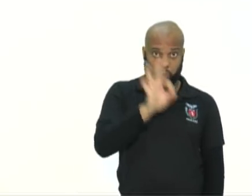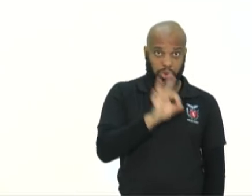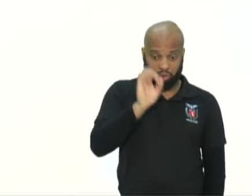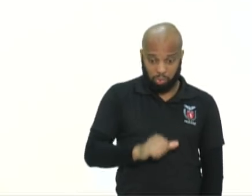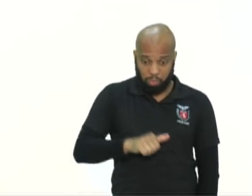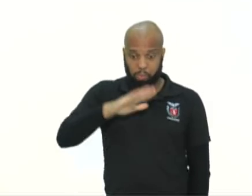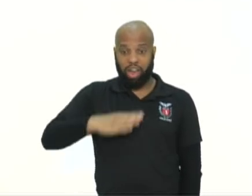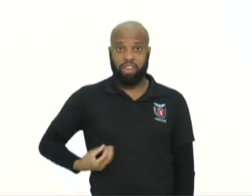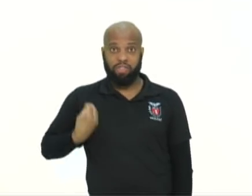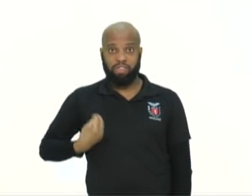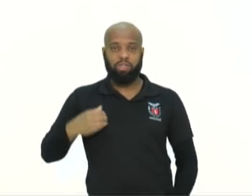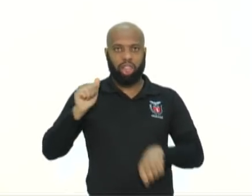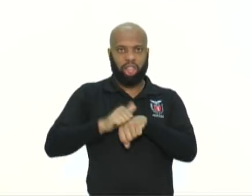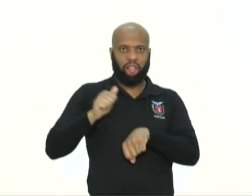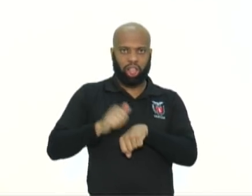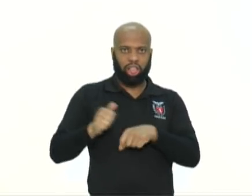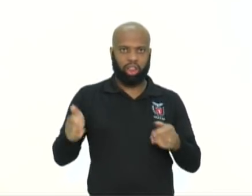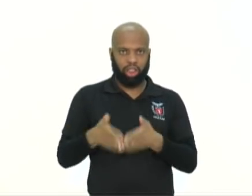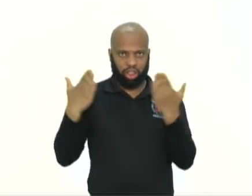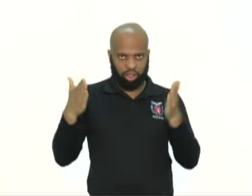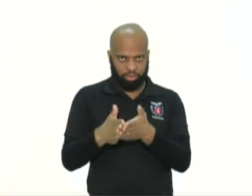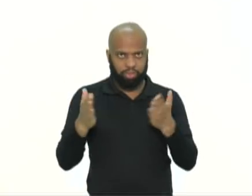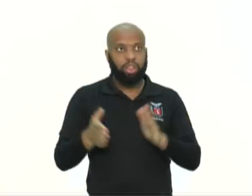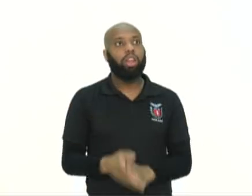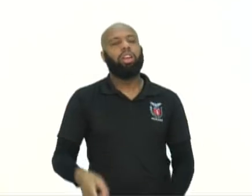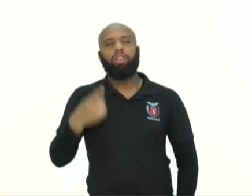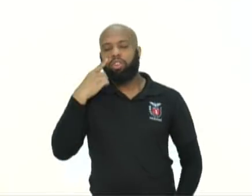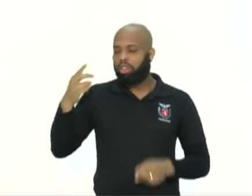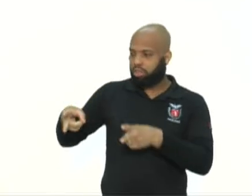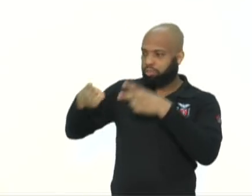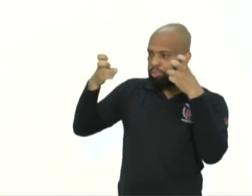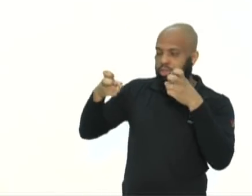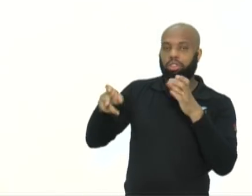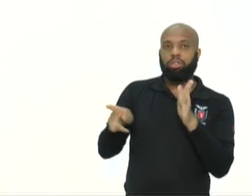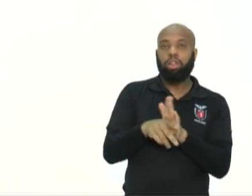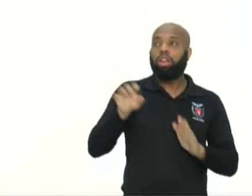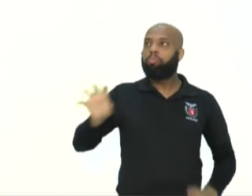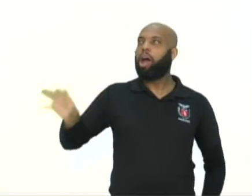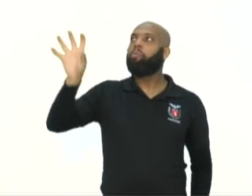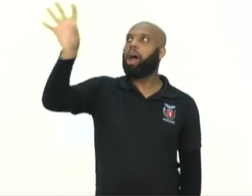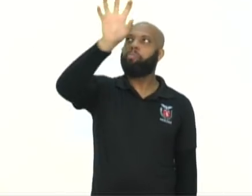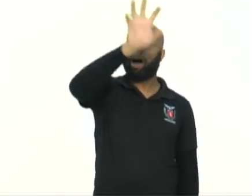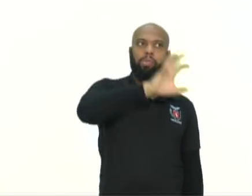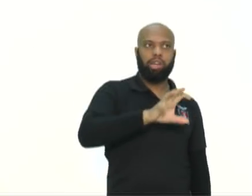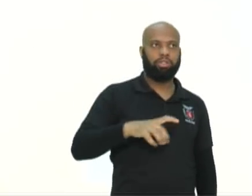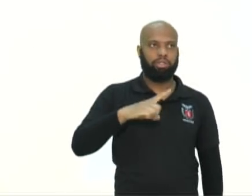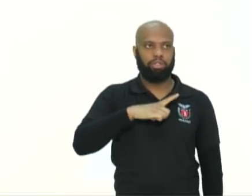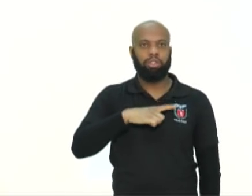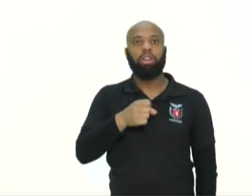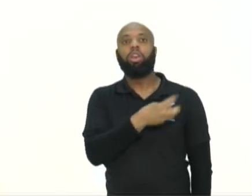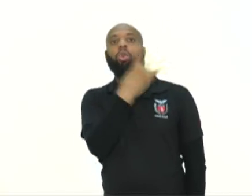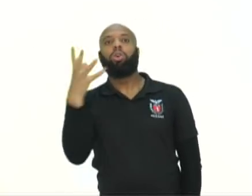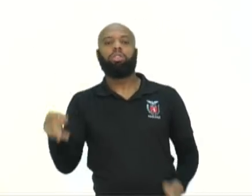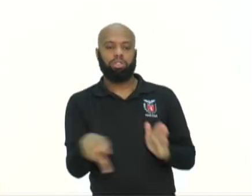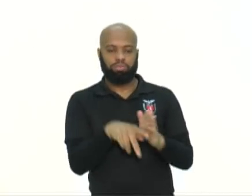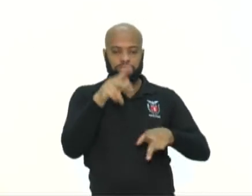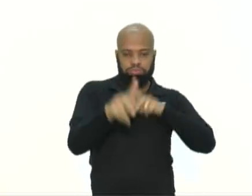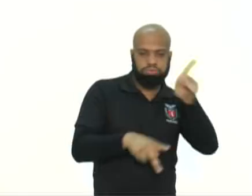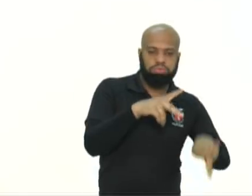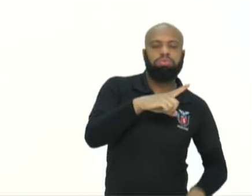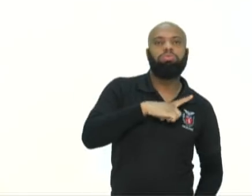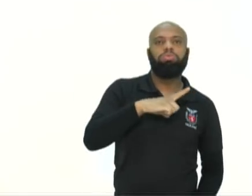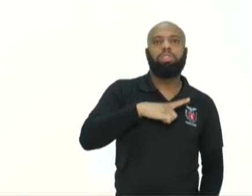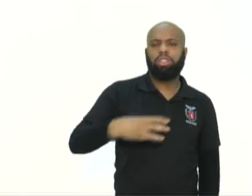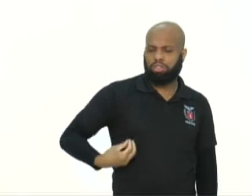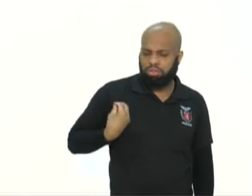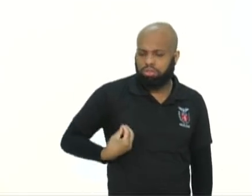da população vive na pobreza. Então, observando as regiões, quanto da população